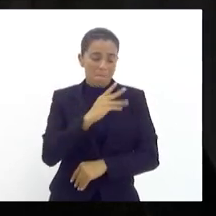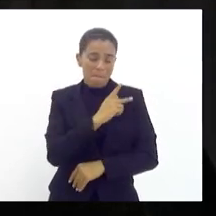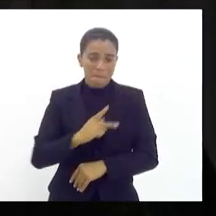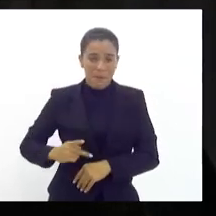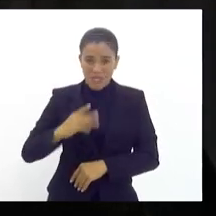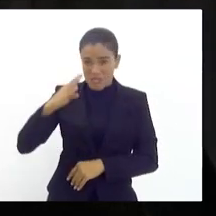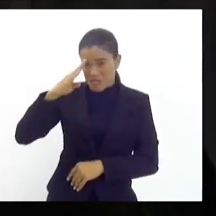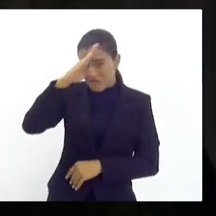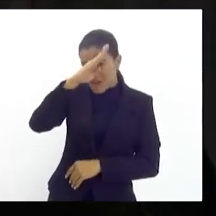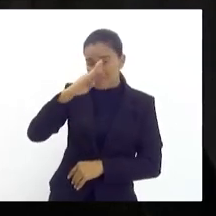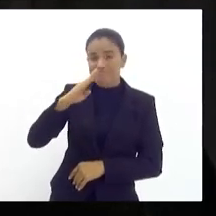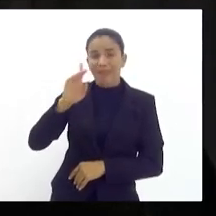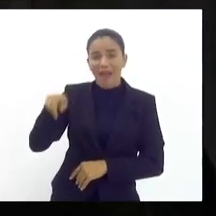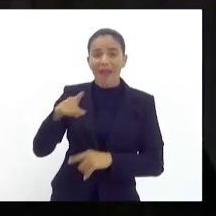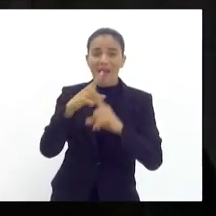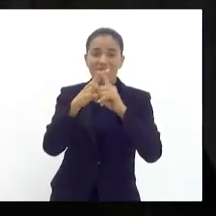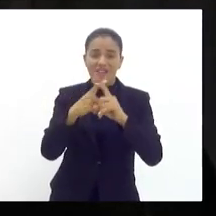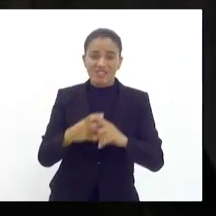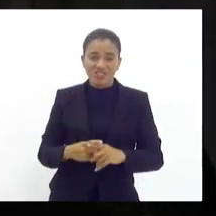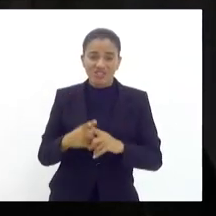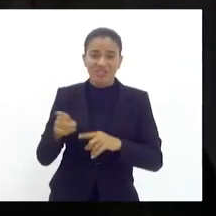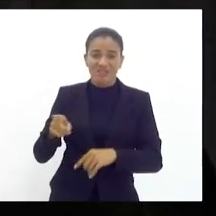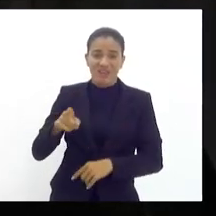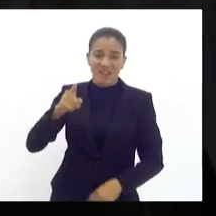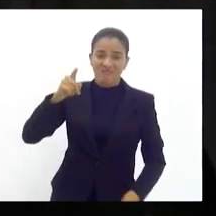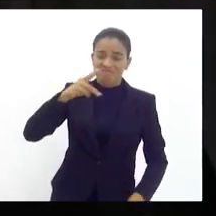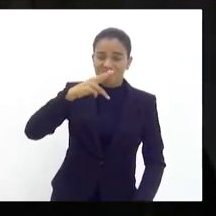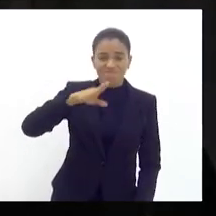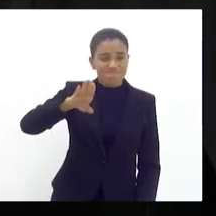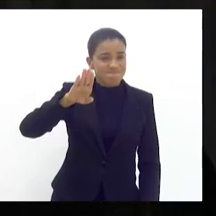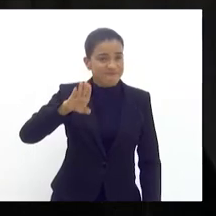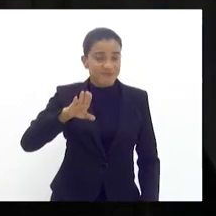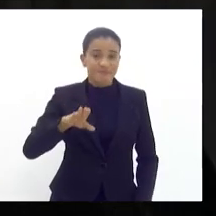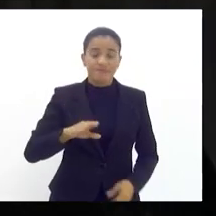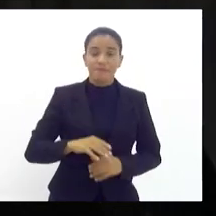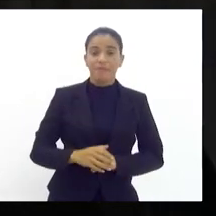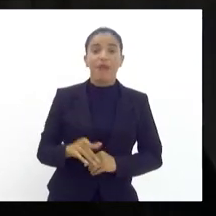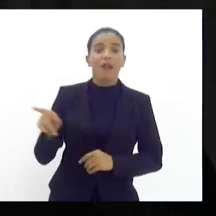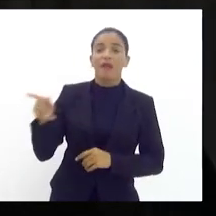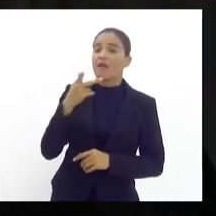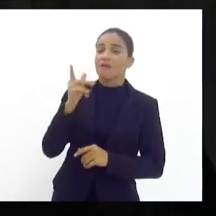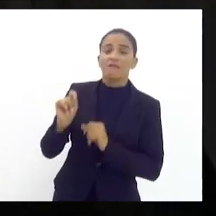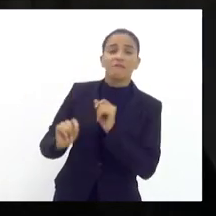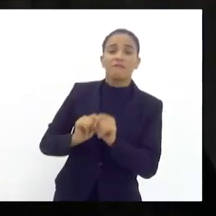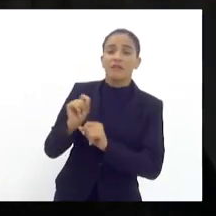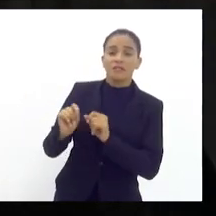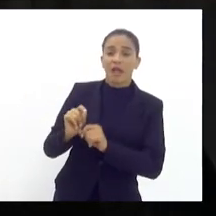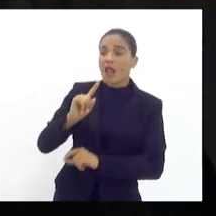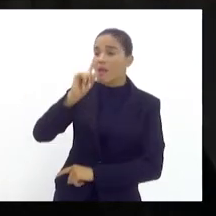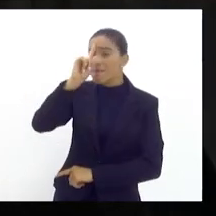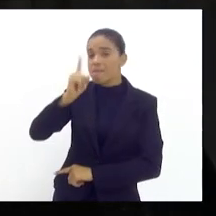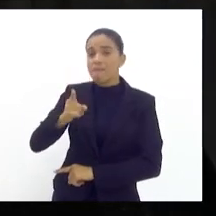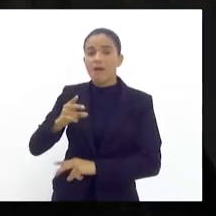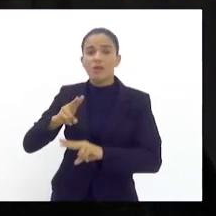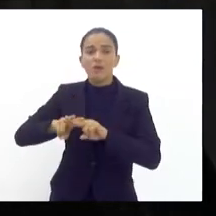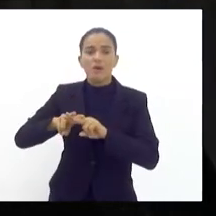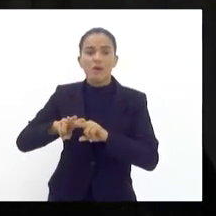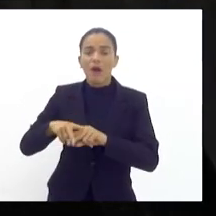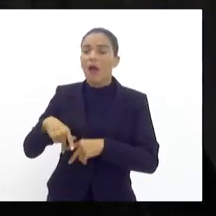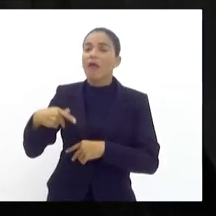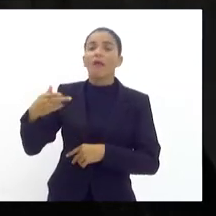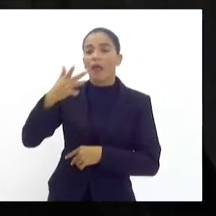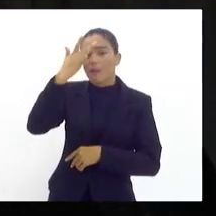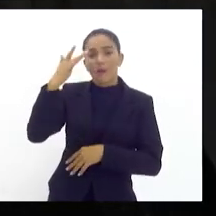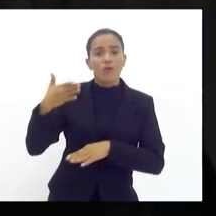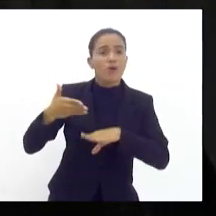era fascista ditador entre outras coisas o que que ele fez quem ele mandou prender onde ele mandou